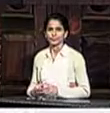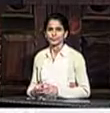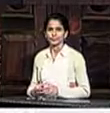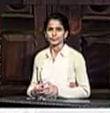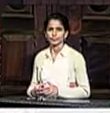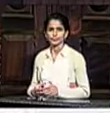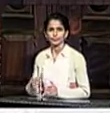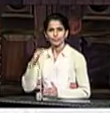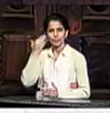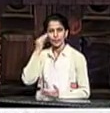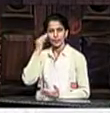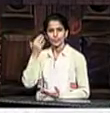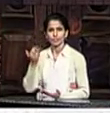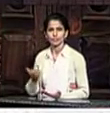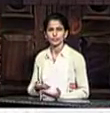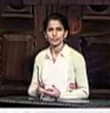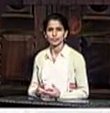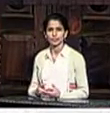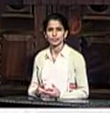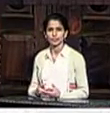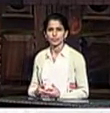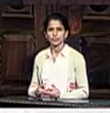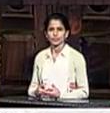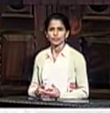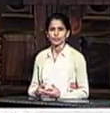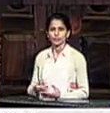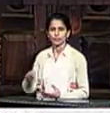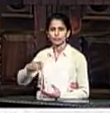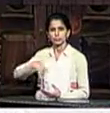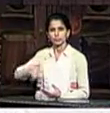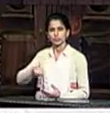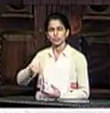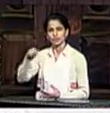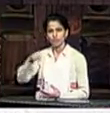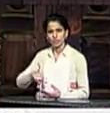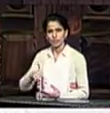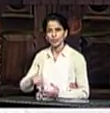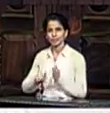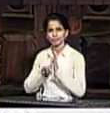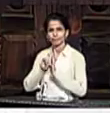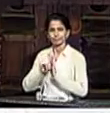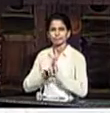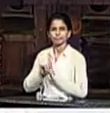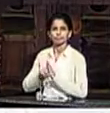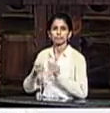Eu entendo que o que nos trouxe aqui é que precisa ser analisado.